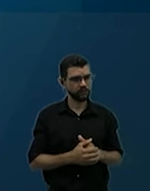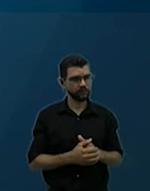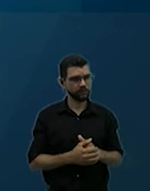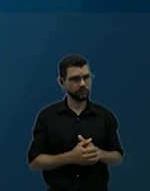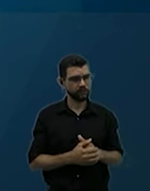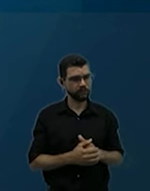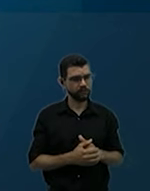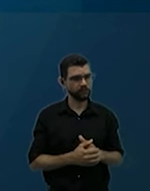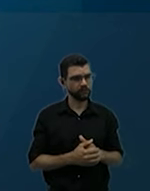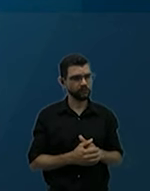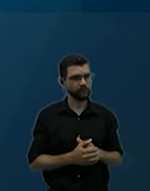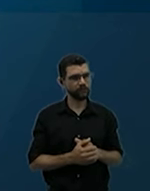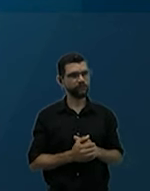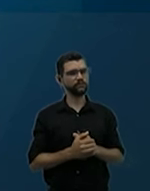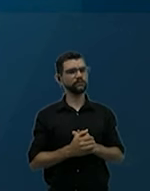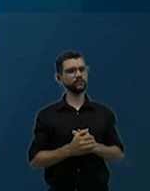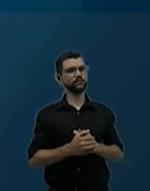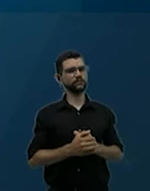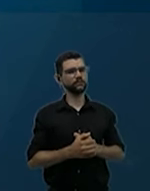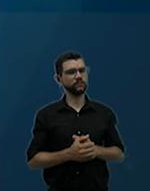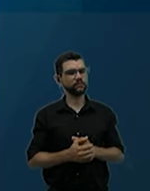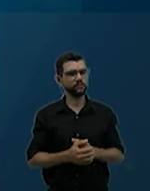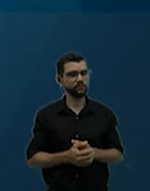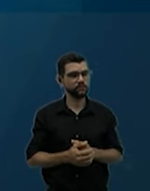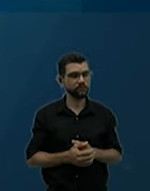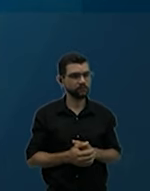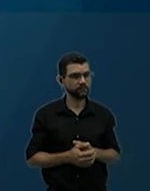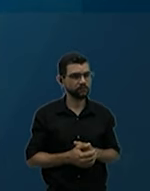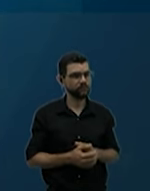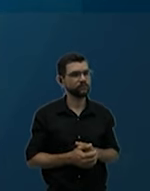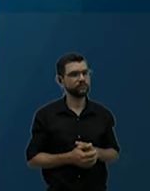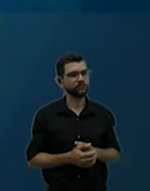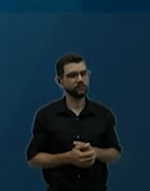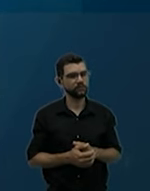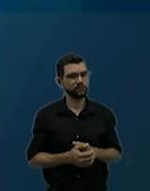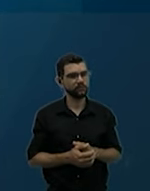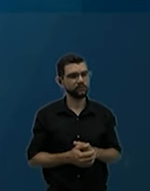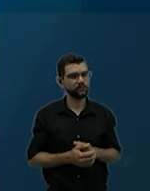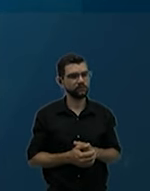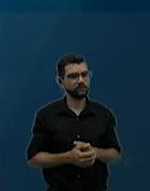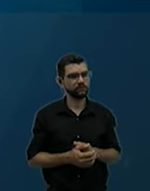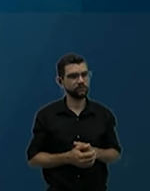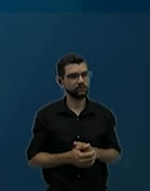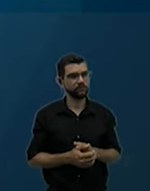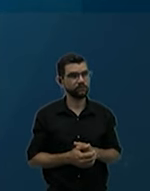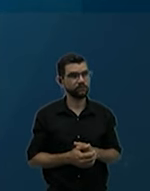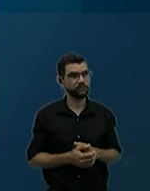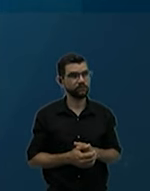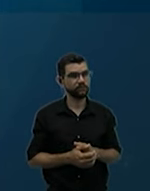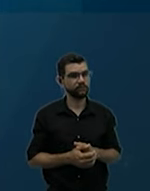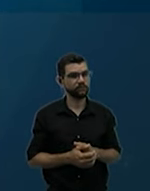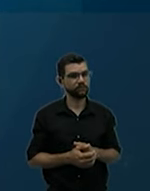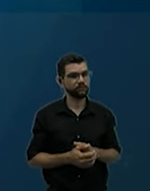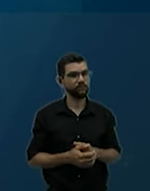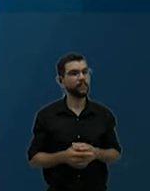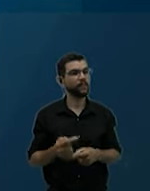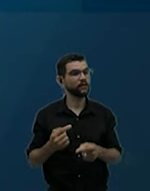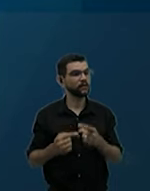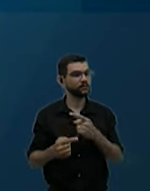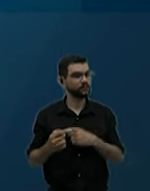e anteriormente, na questão previdenciária, bem mencionou que no